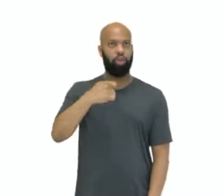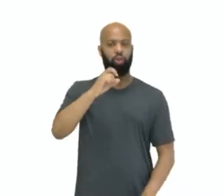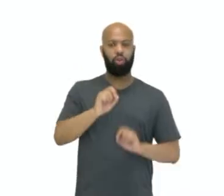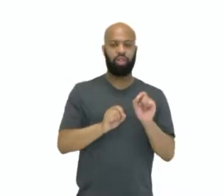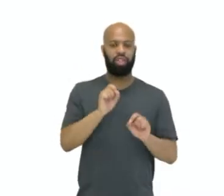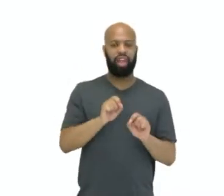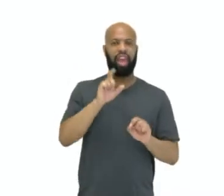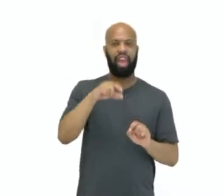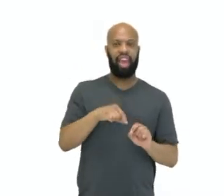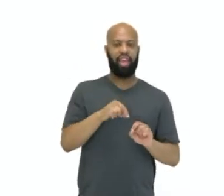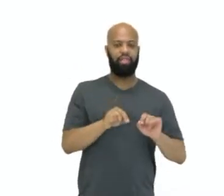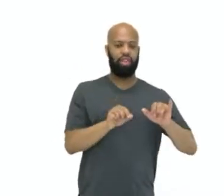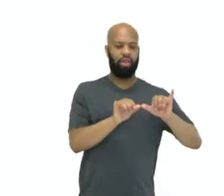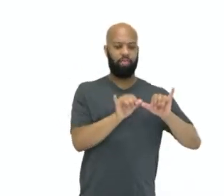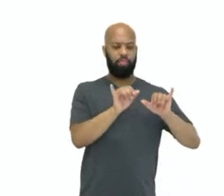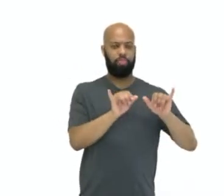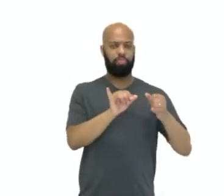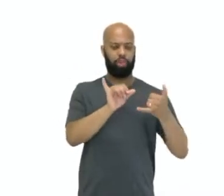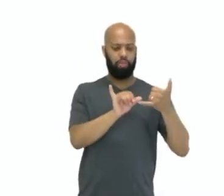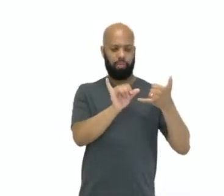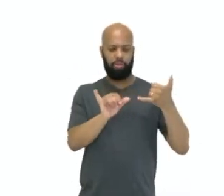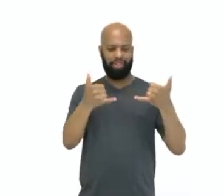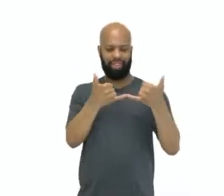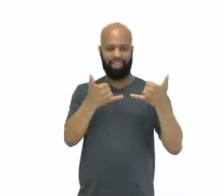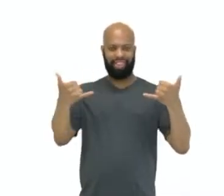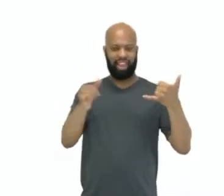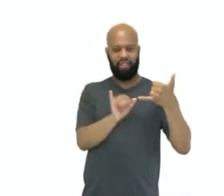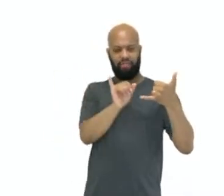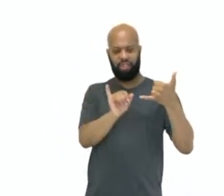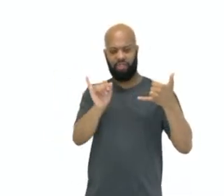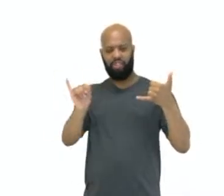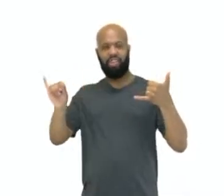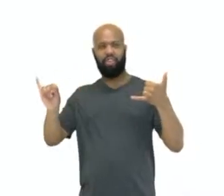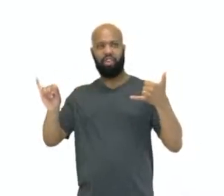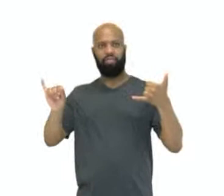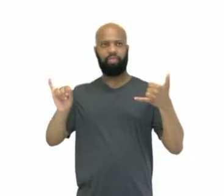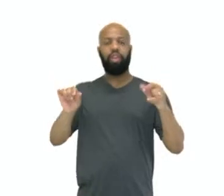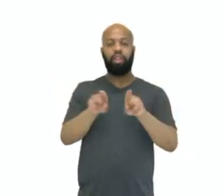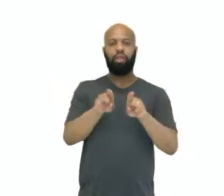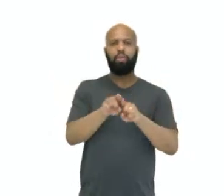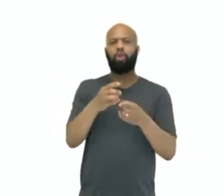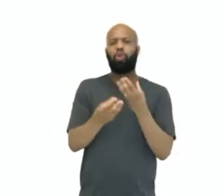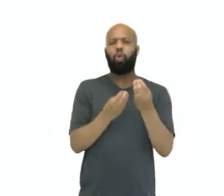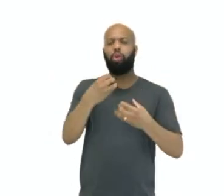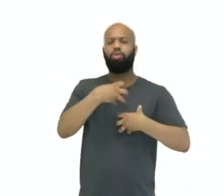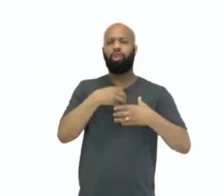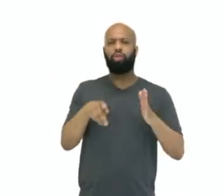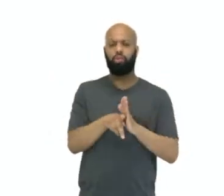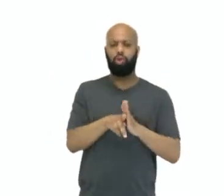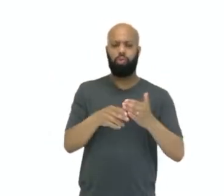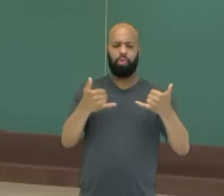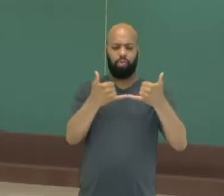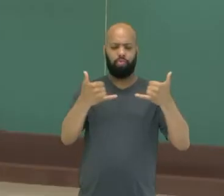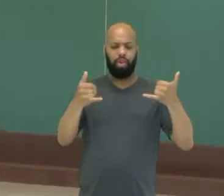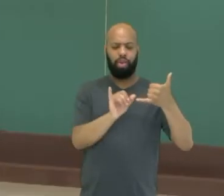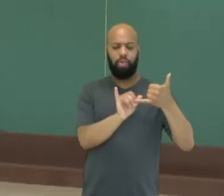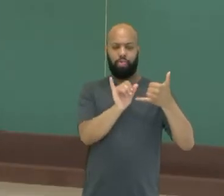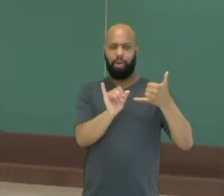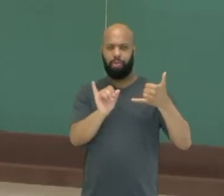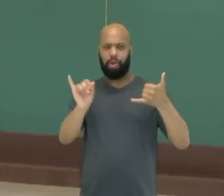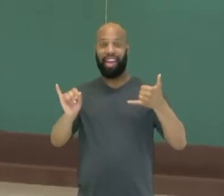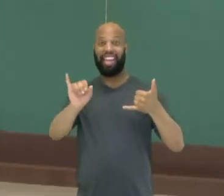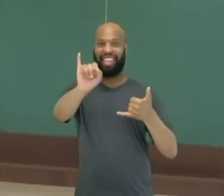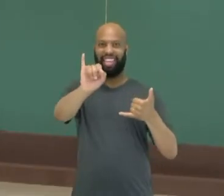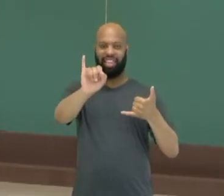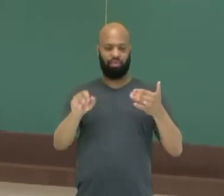e componentes elétricos para a construção de um circuito elétrico. Então você vai perceber que ao longo da aula nós vamos